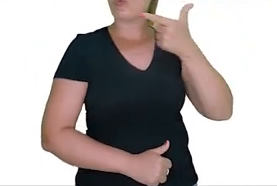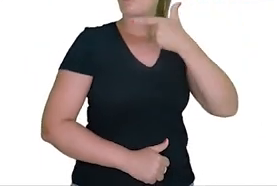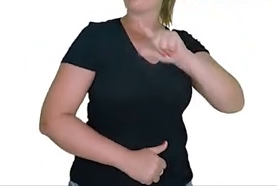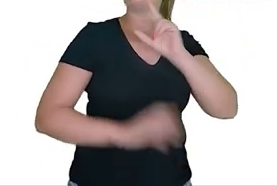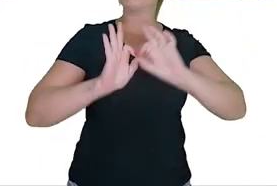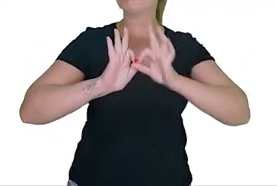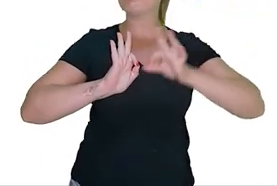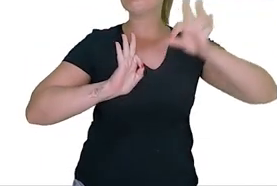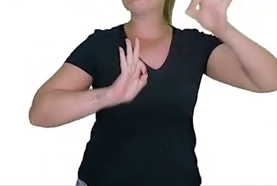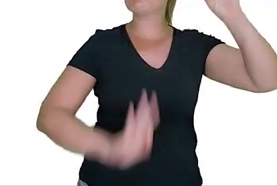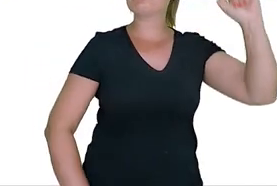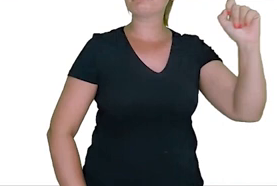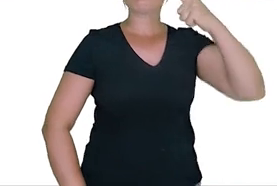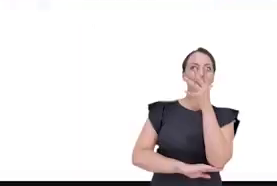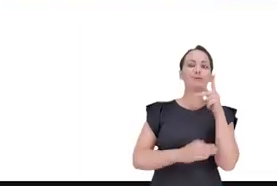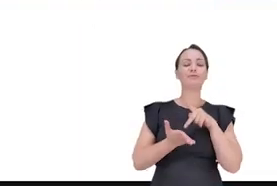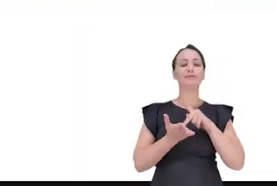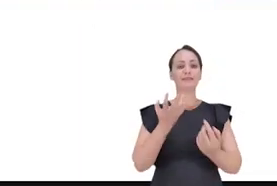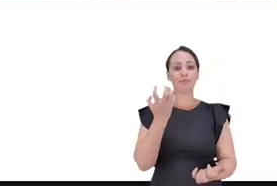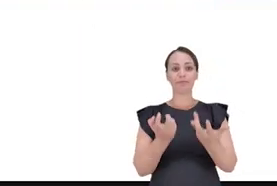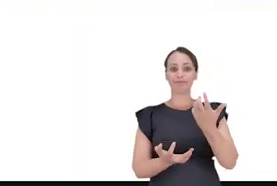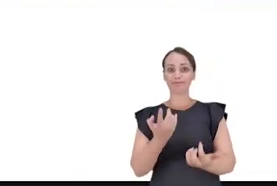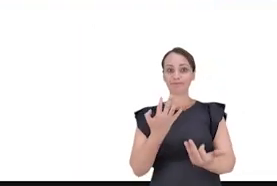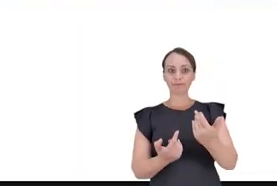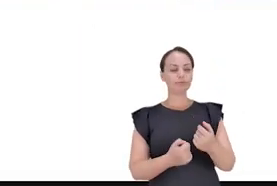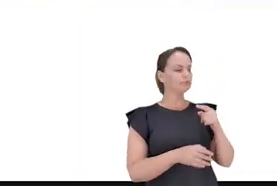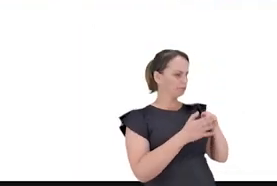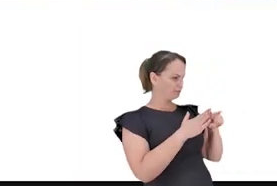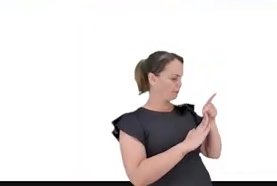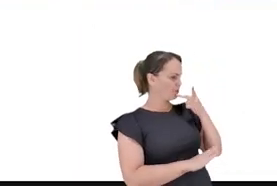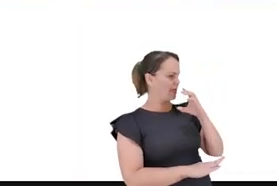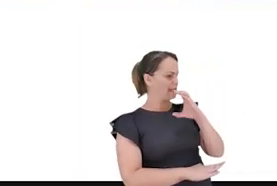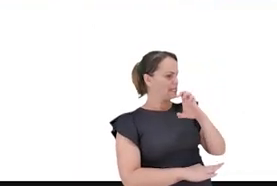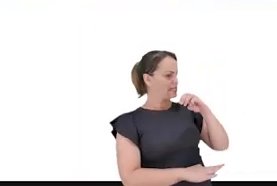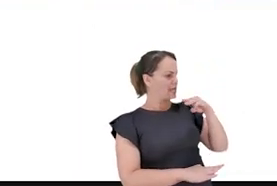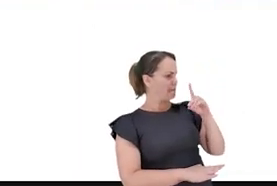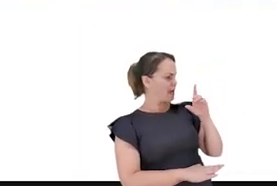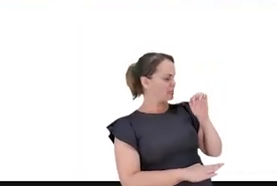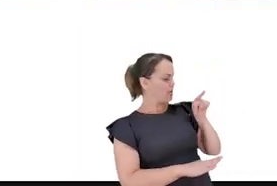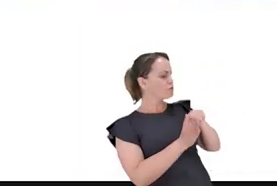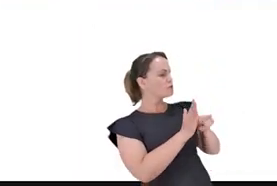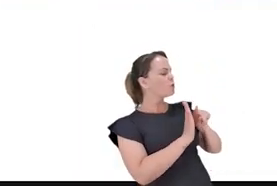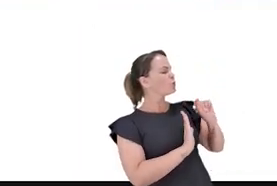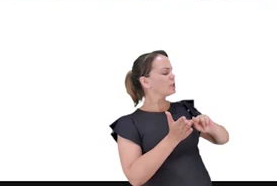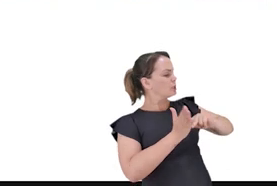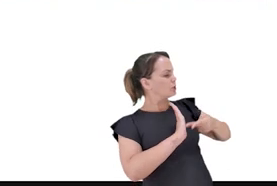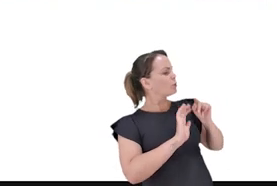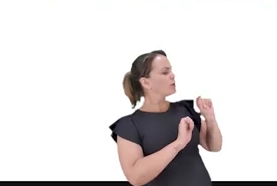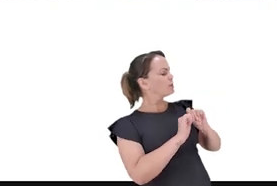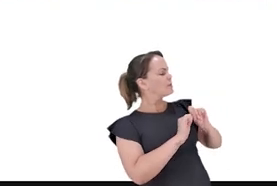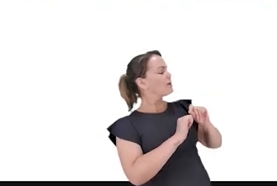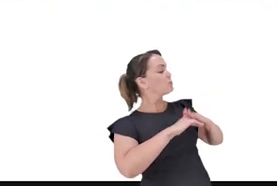Sol, outros estão mais distantes. A gente começou falando que você era pesquisadora do CEMADEM. O que significa CEMADEM e o que, que você faz